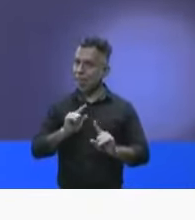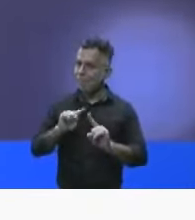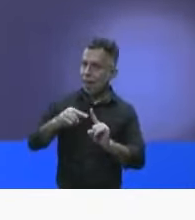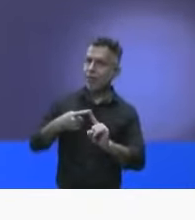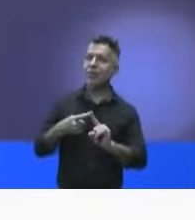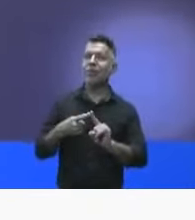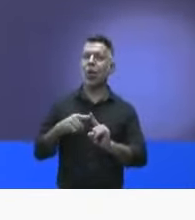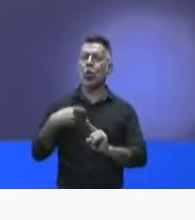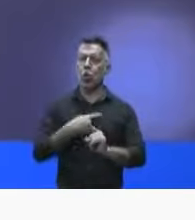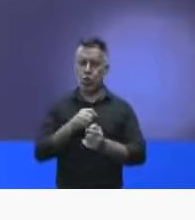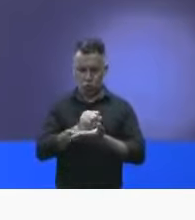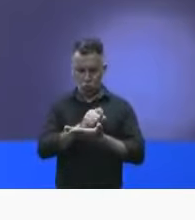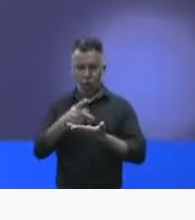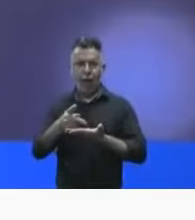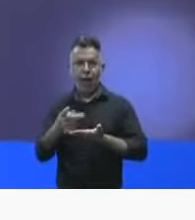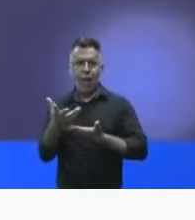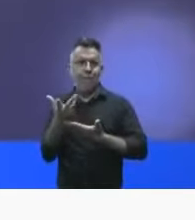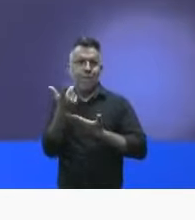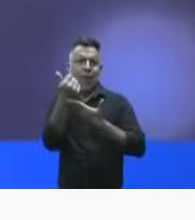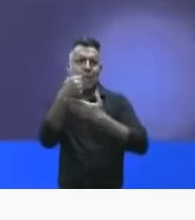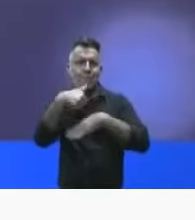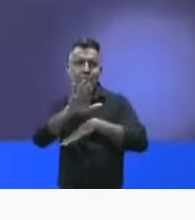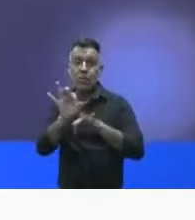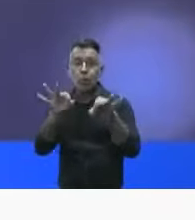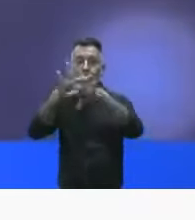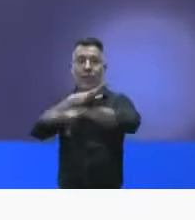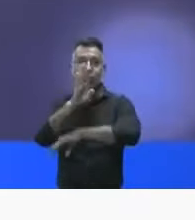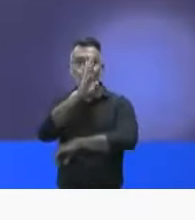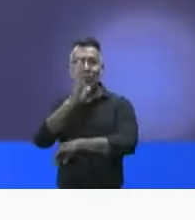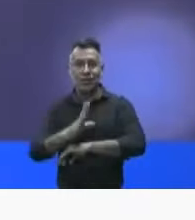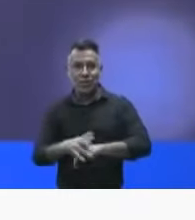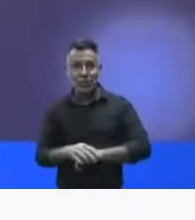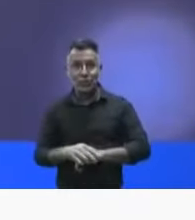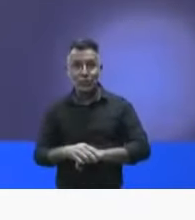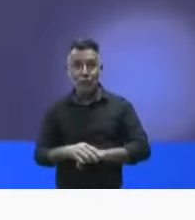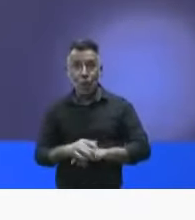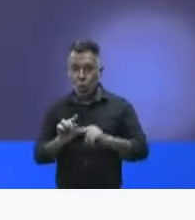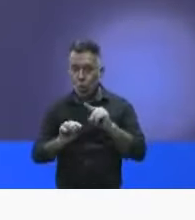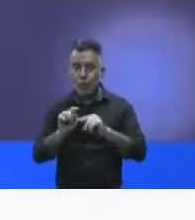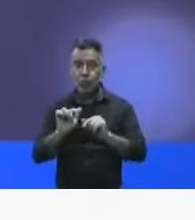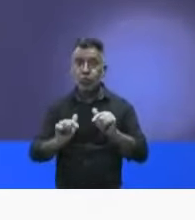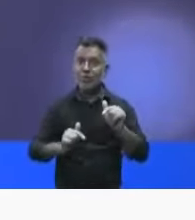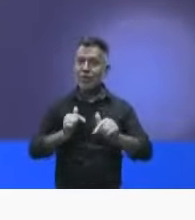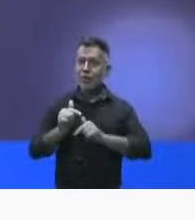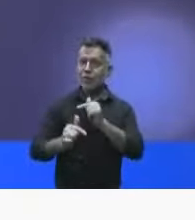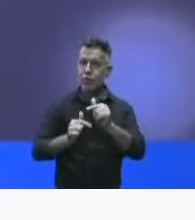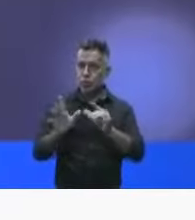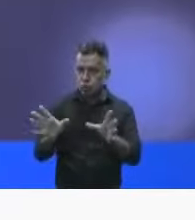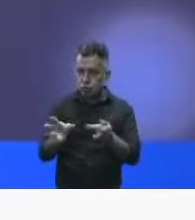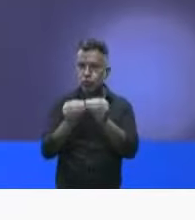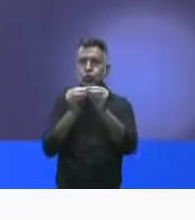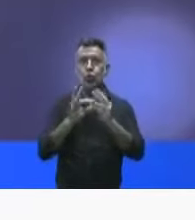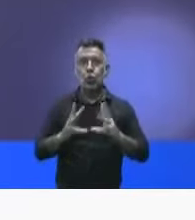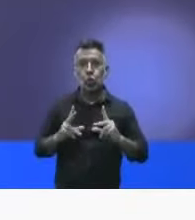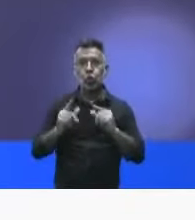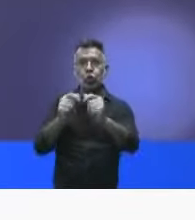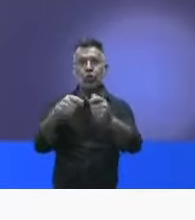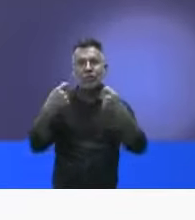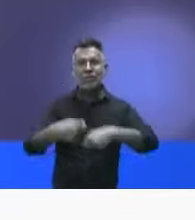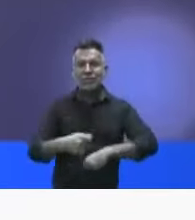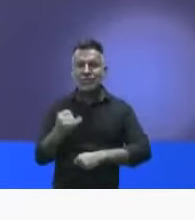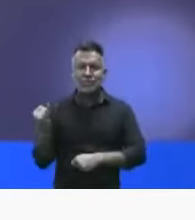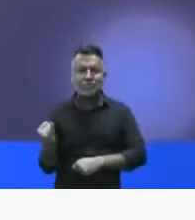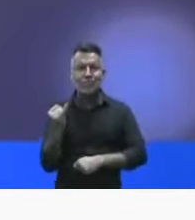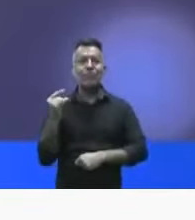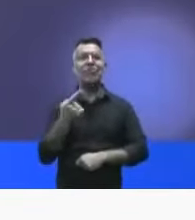mais. O nosso Super App será o mais completo do Brasil, com produtos e serviços que englobam todas as necessidades